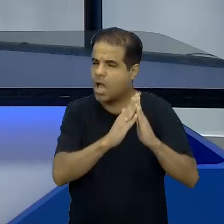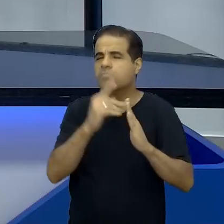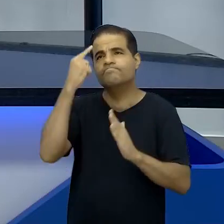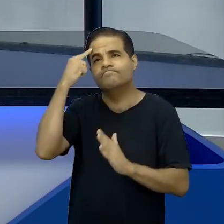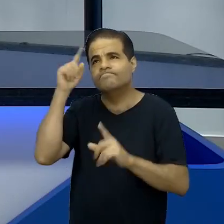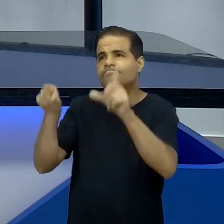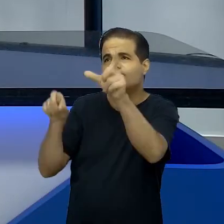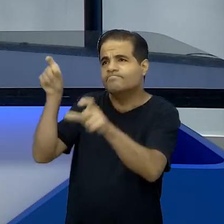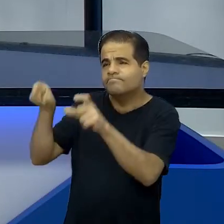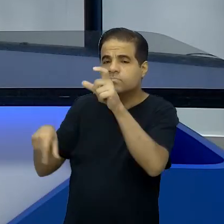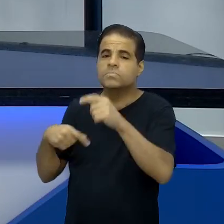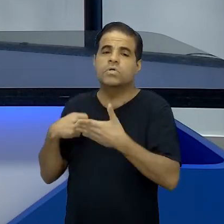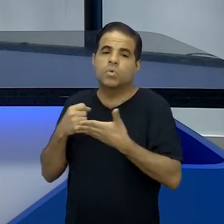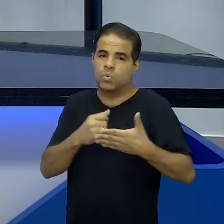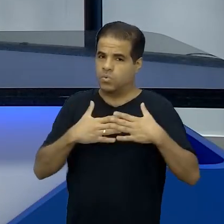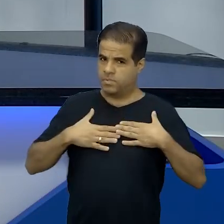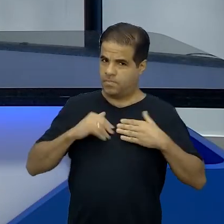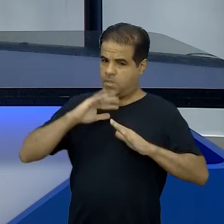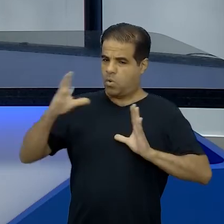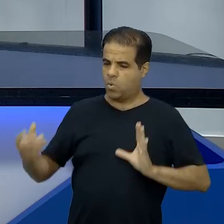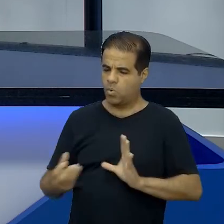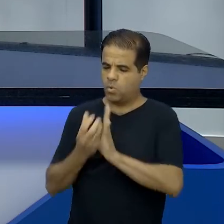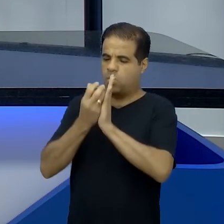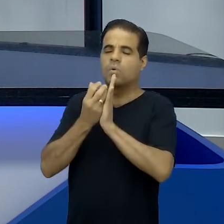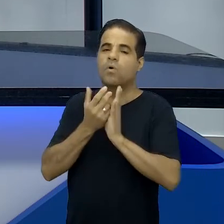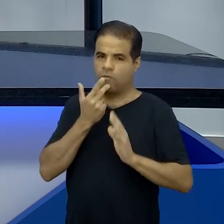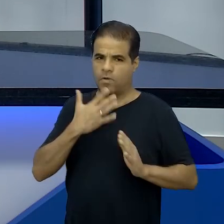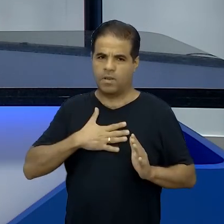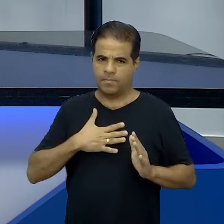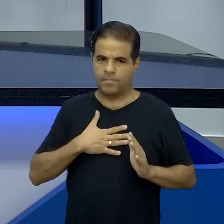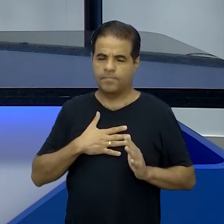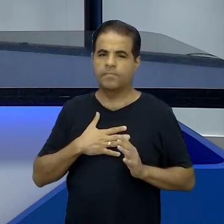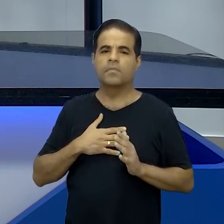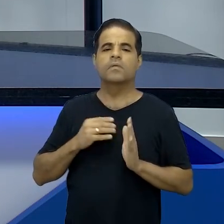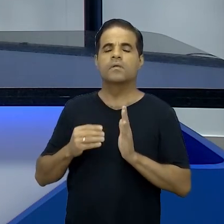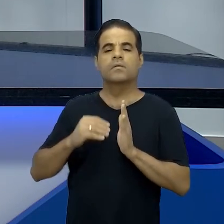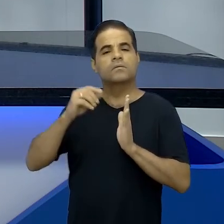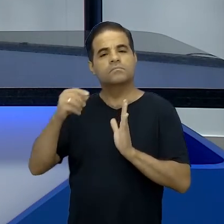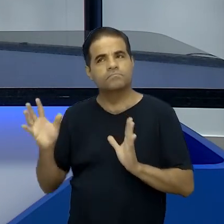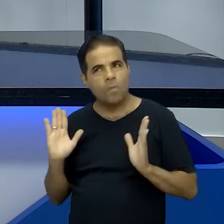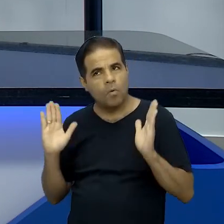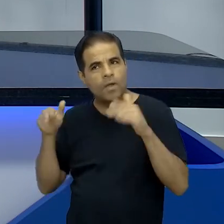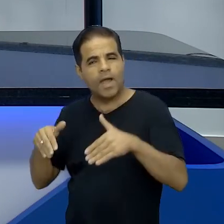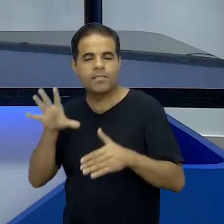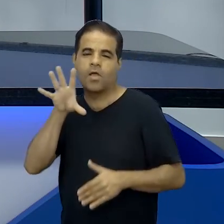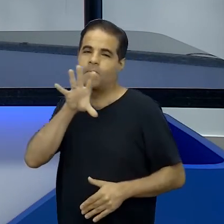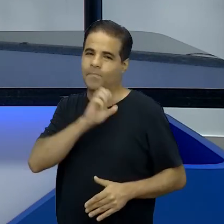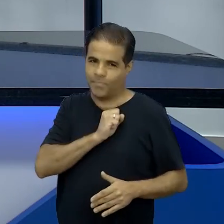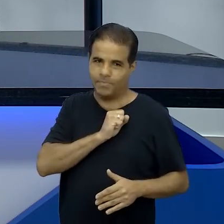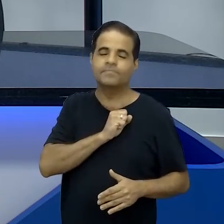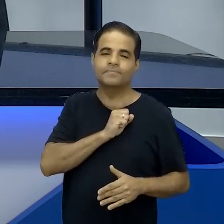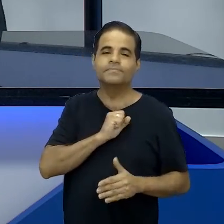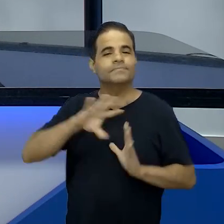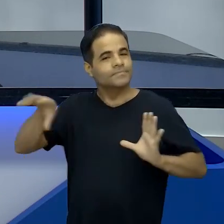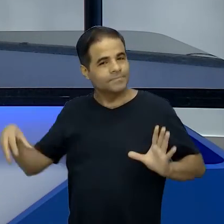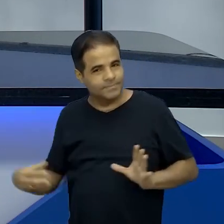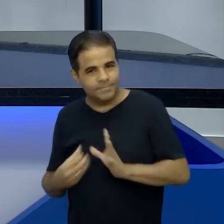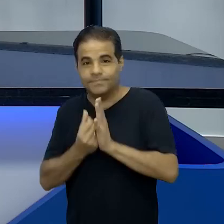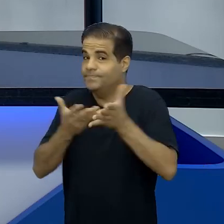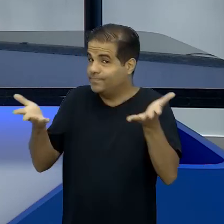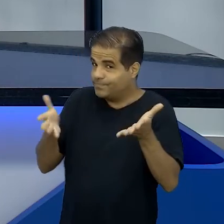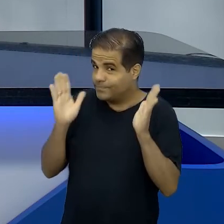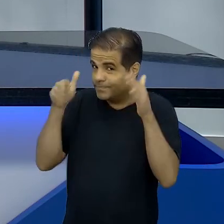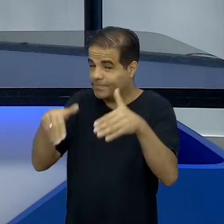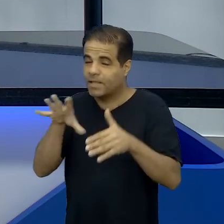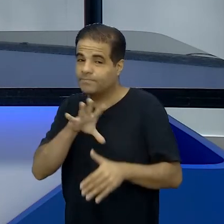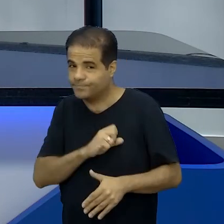artistas performáticos. Eu trouxe a minha curadoria, como eu disse, pautada no amor. A curadoria de hoje está pautada